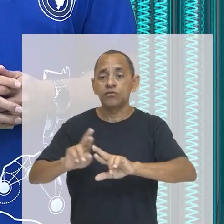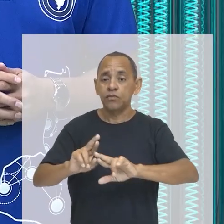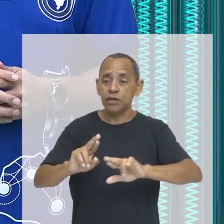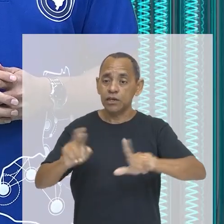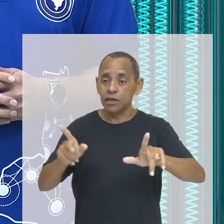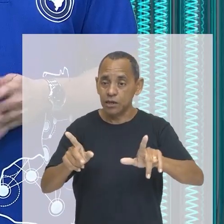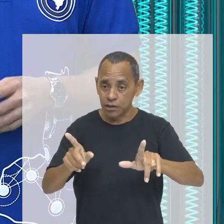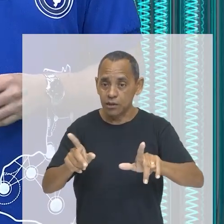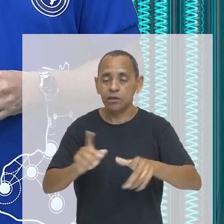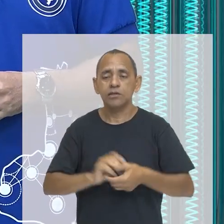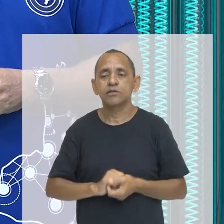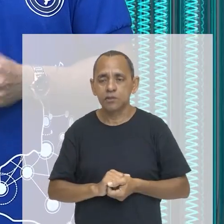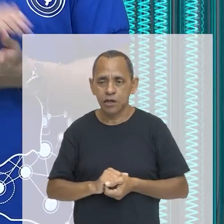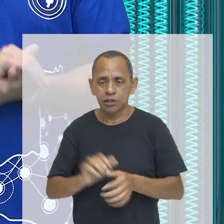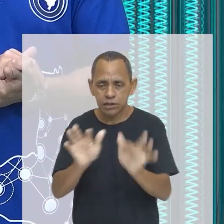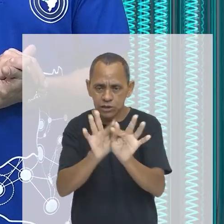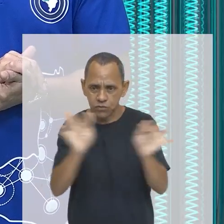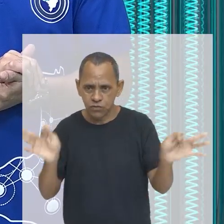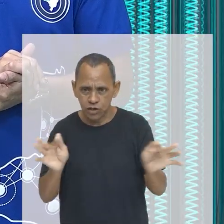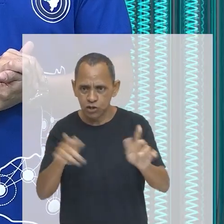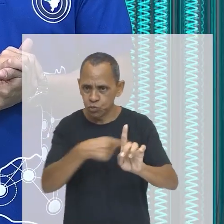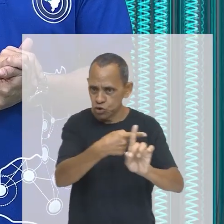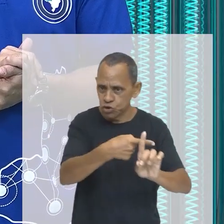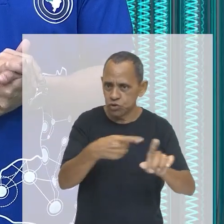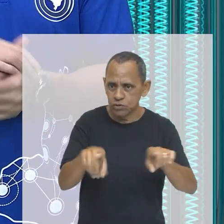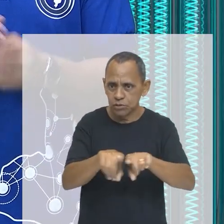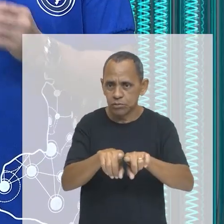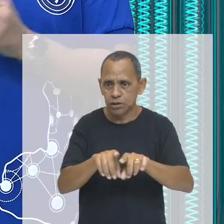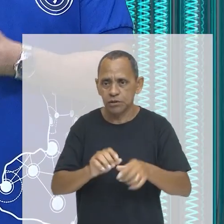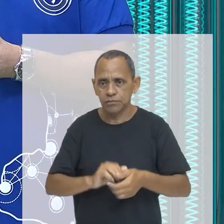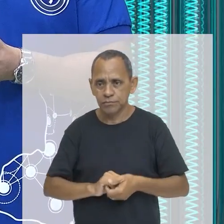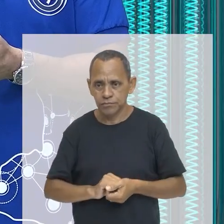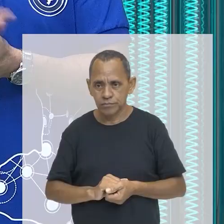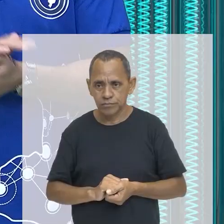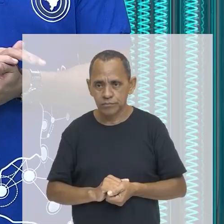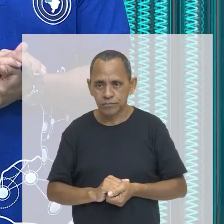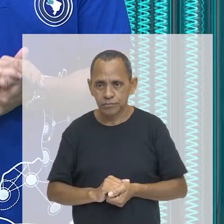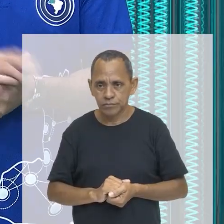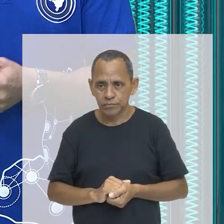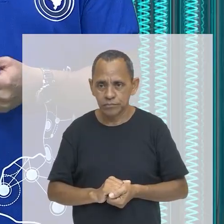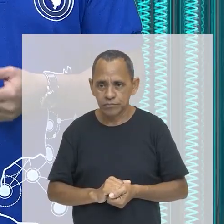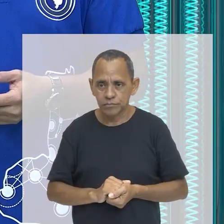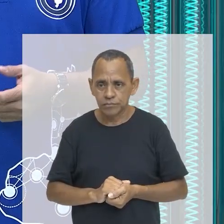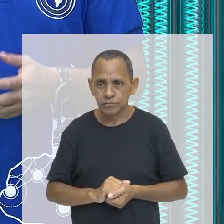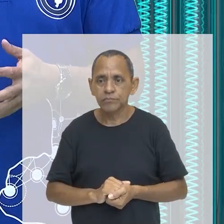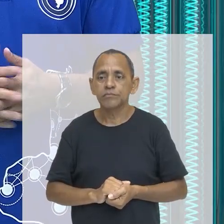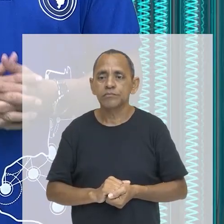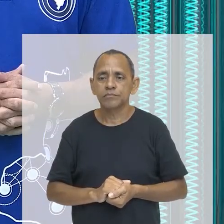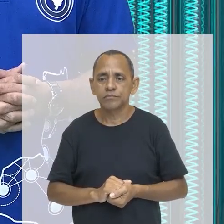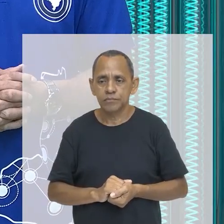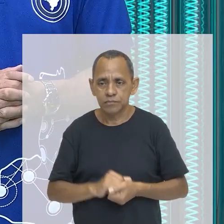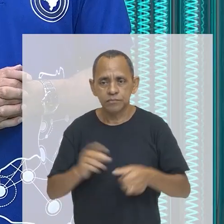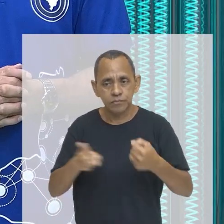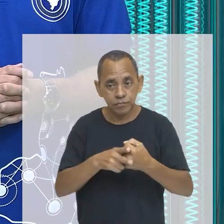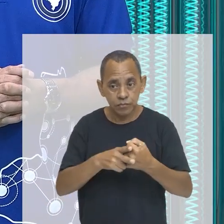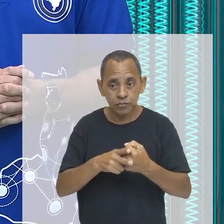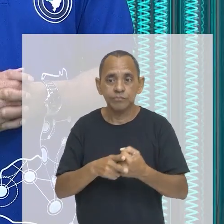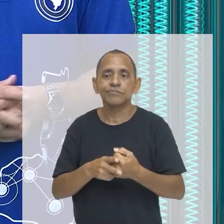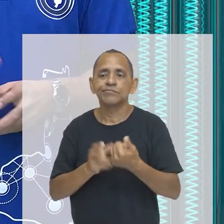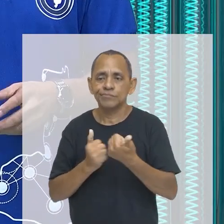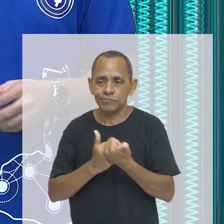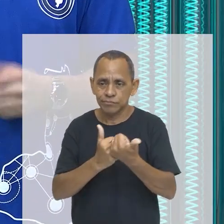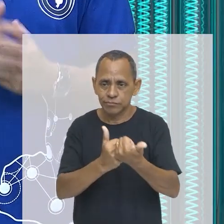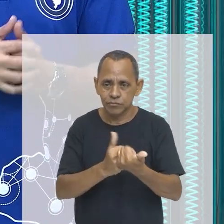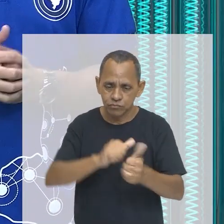somente pelo acréscimo do not, logo após o verbo auxiliar, que é o verbo modal nesse contexto que nós estamos analisando